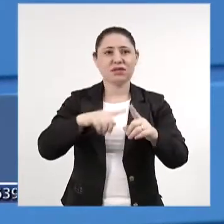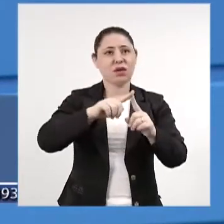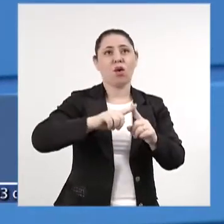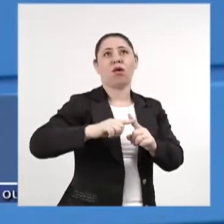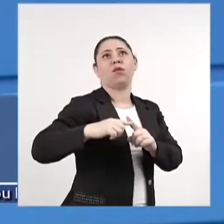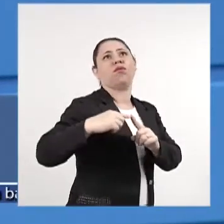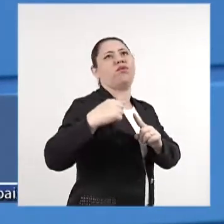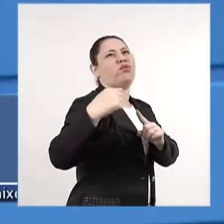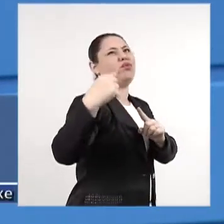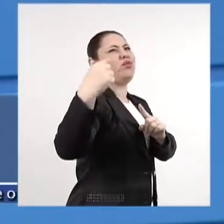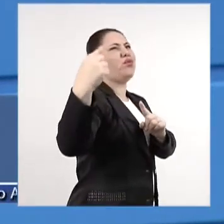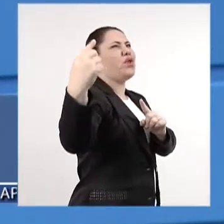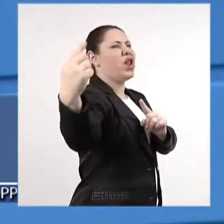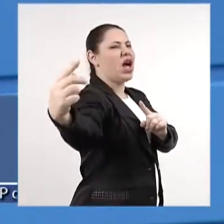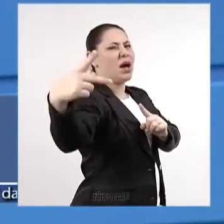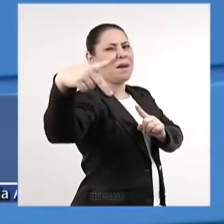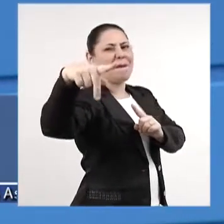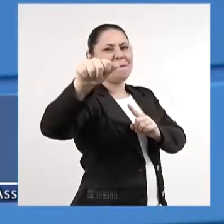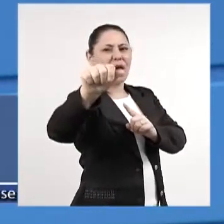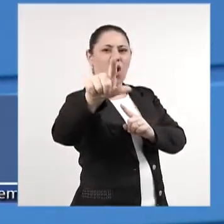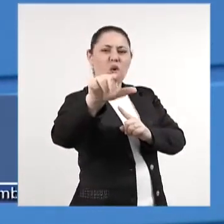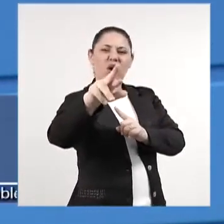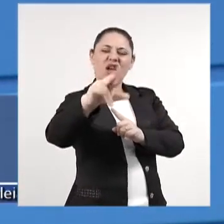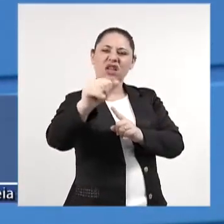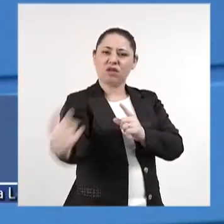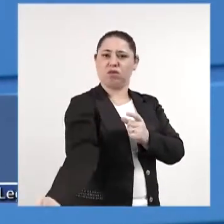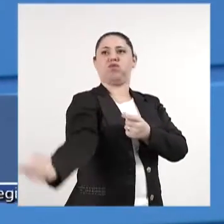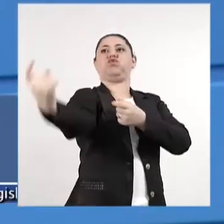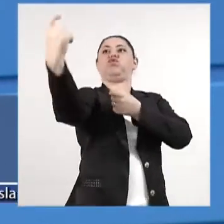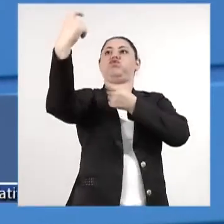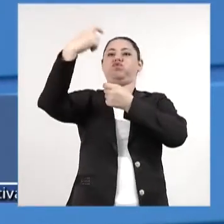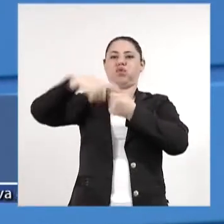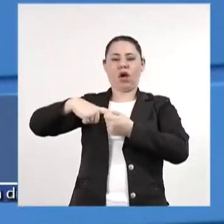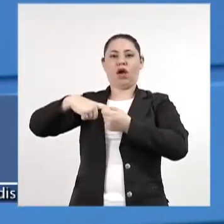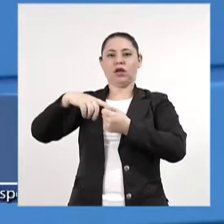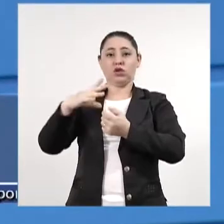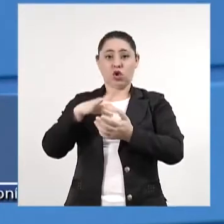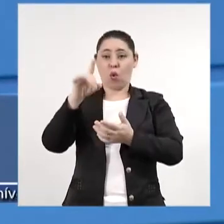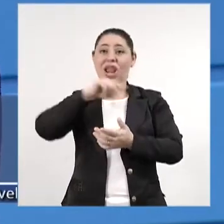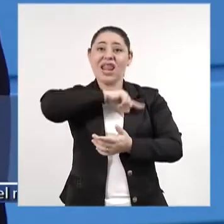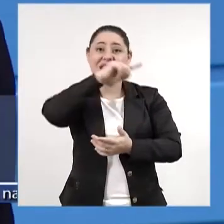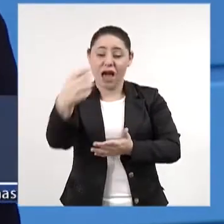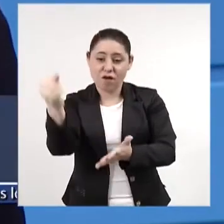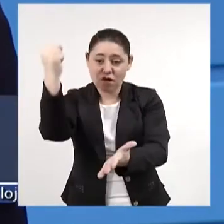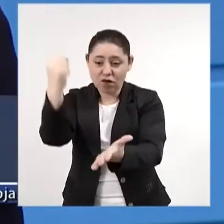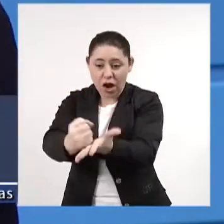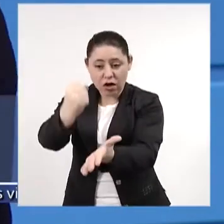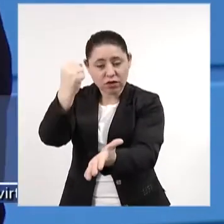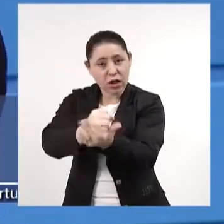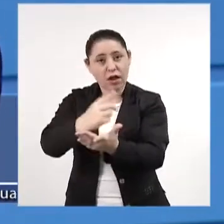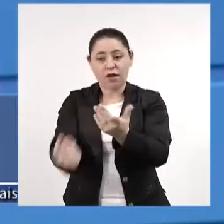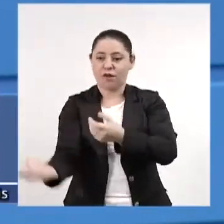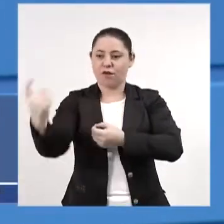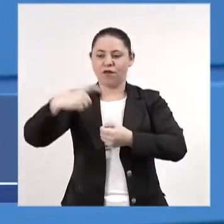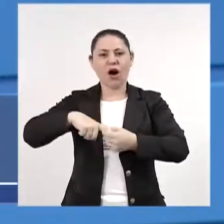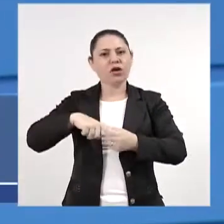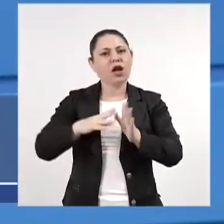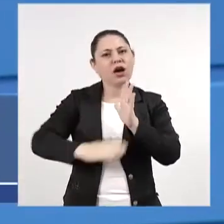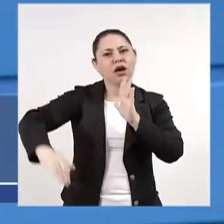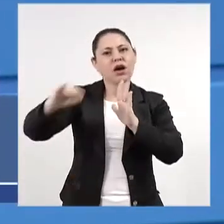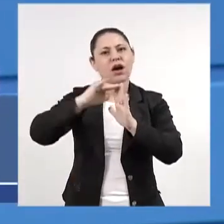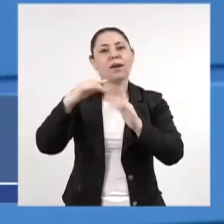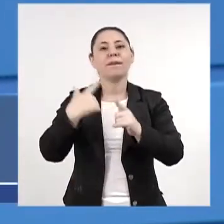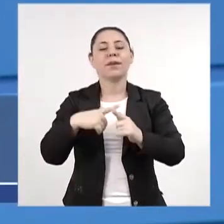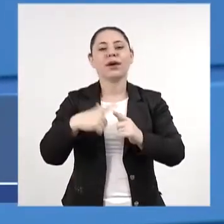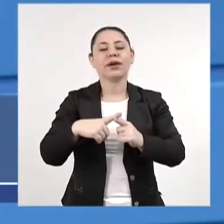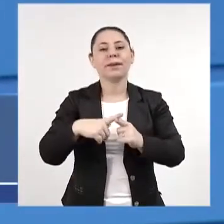em Paulínia e voltar. O camarada só chega lá, carimba a nota e volta. E aí, por quê? Por causa do